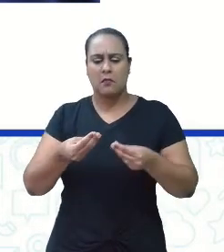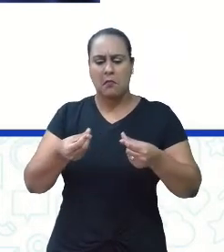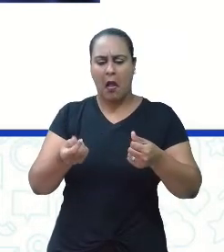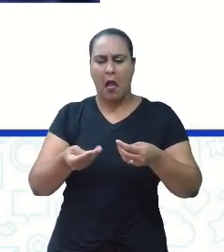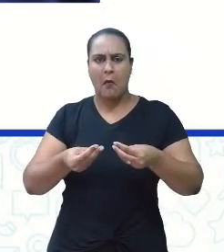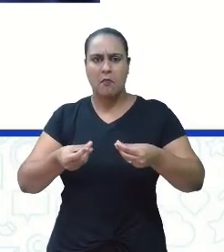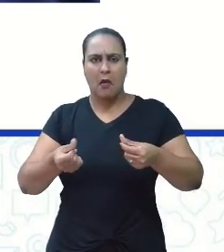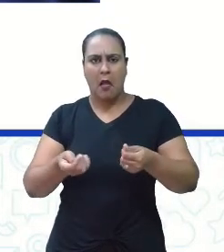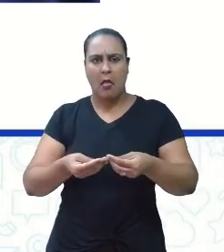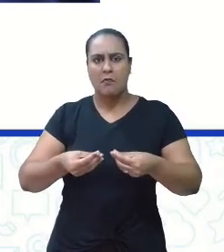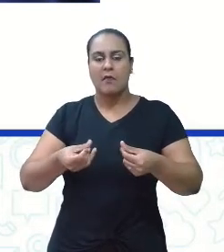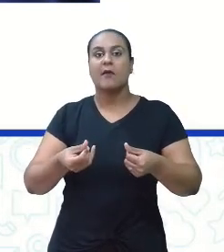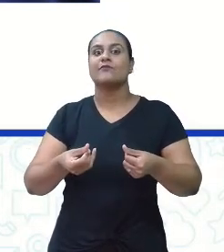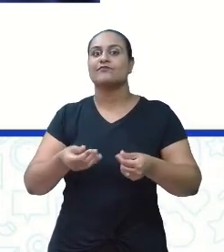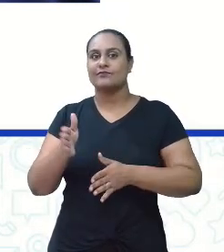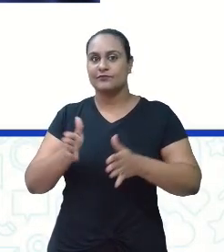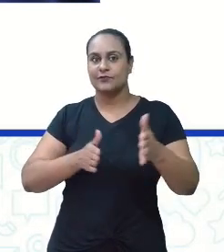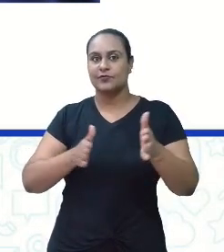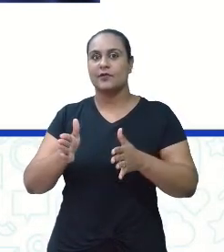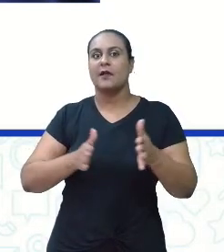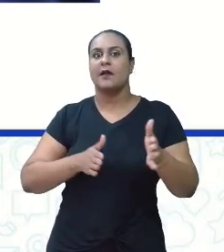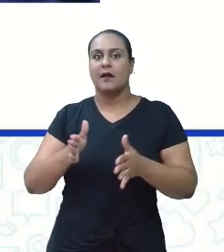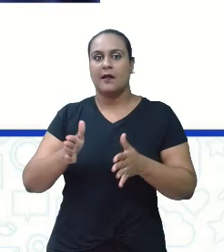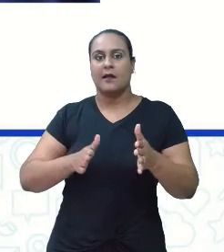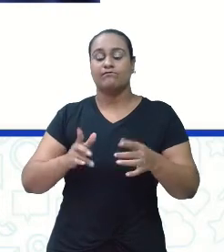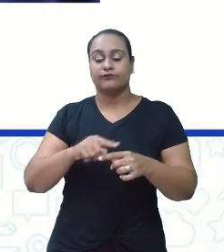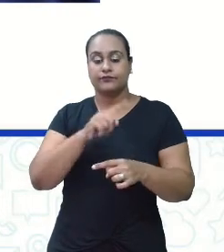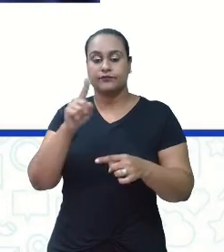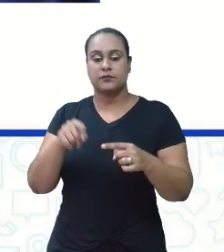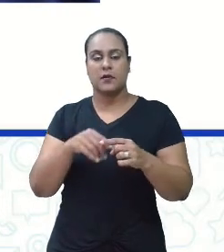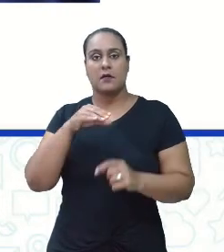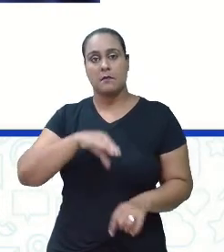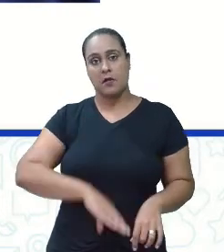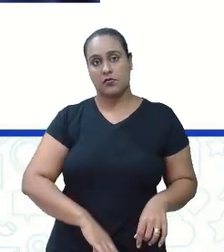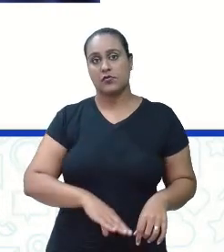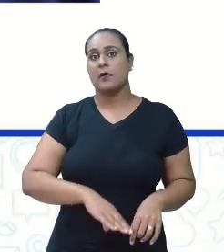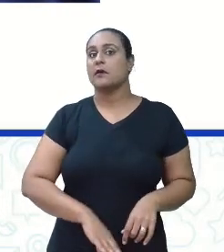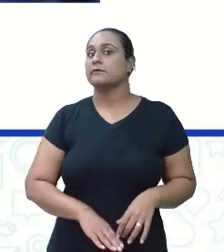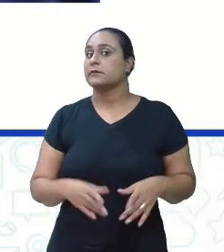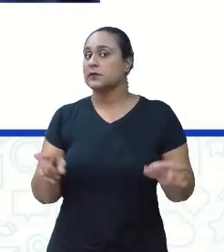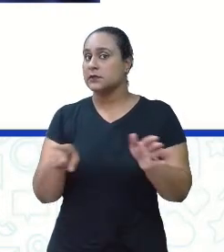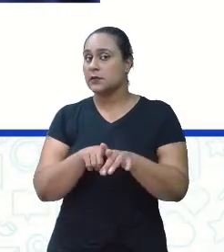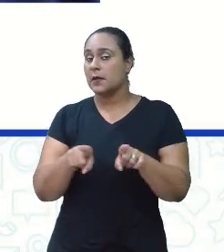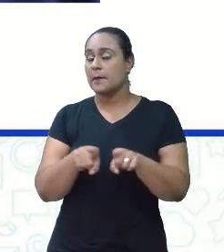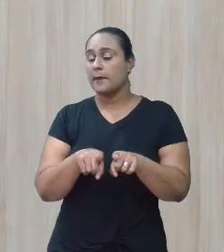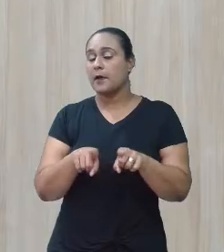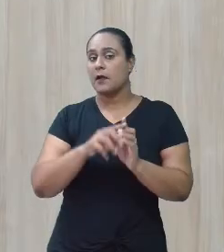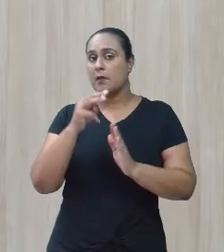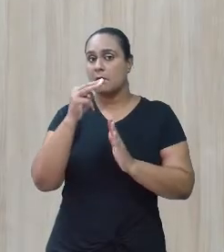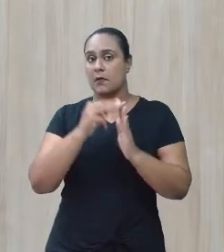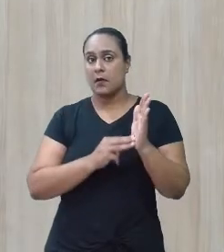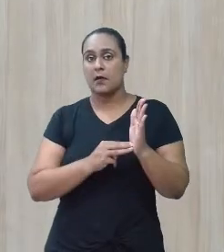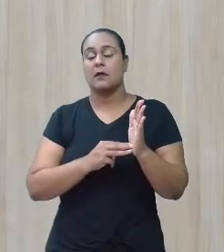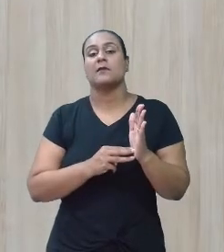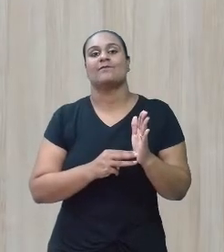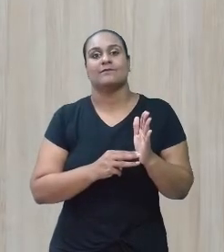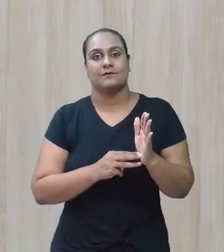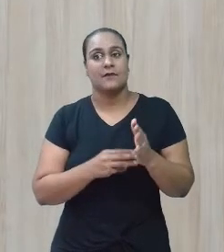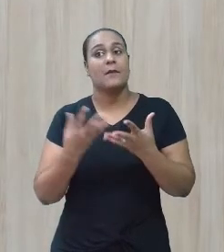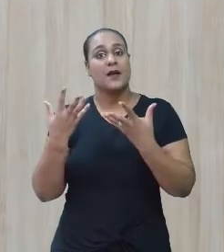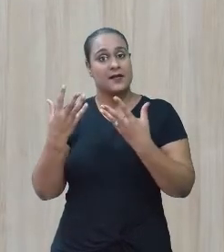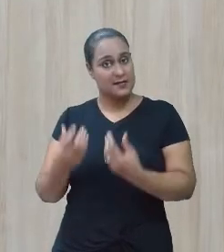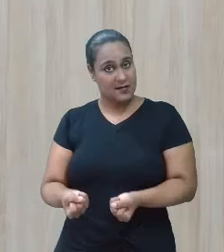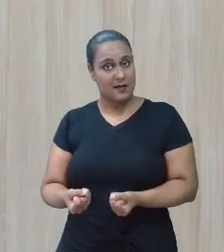muco cervical durante o ciclo menstrual. Então, a mulher também, nesse método, é um método mais aceito